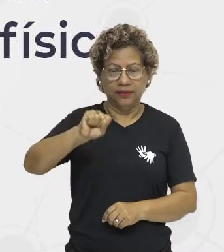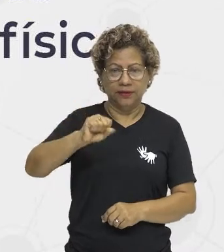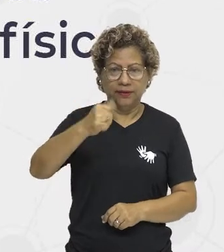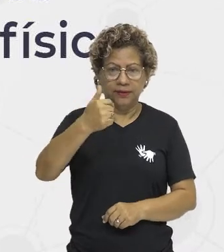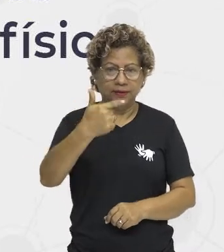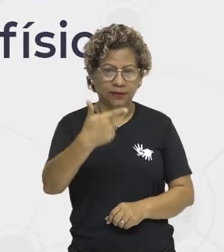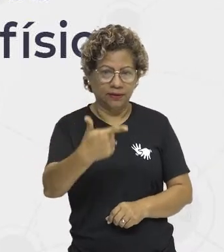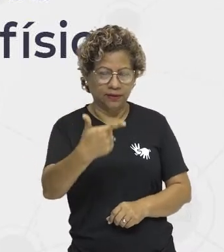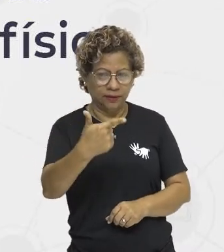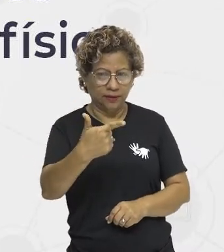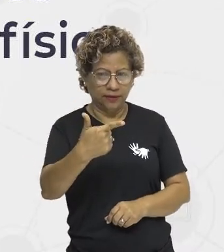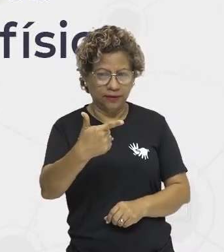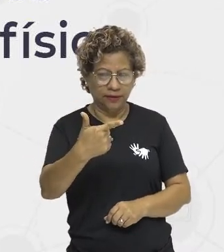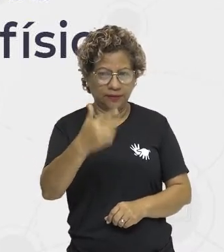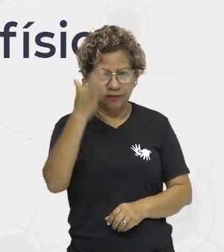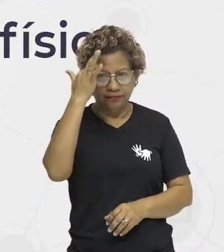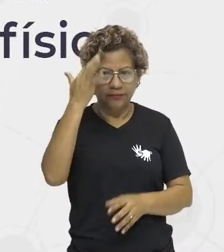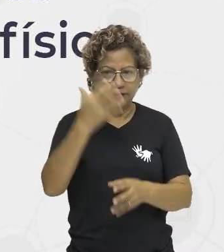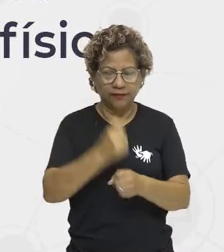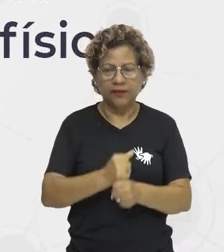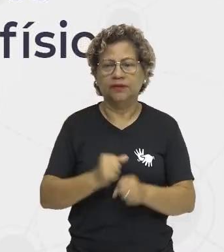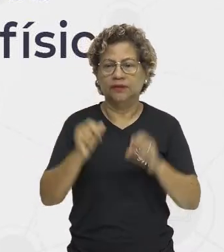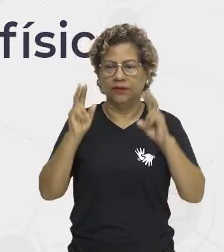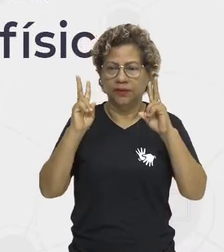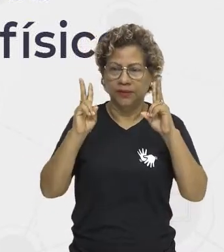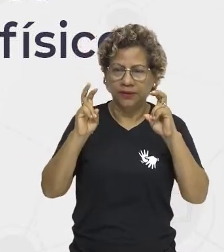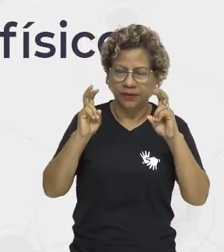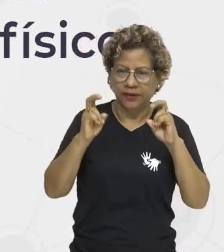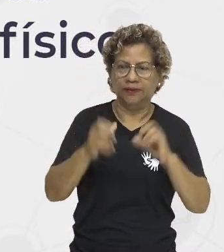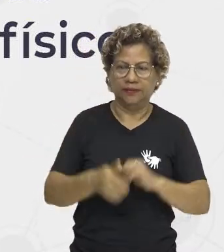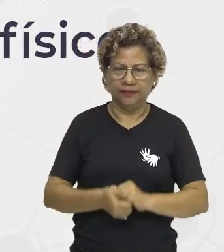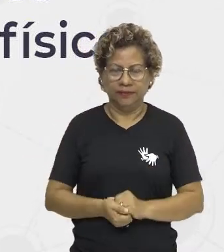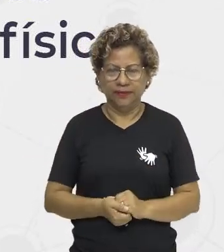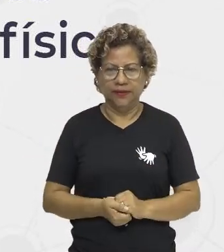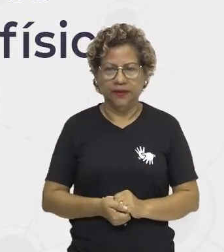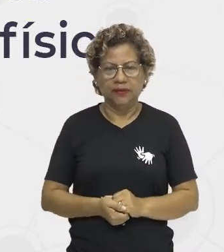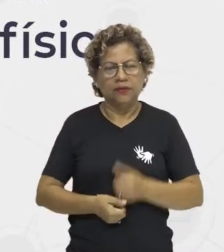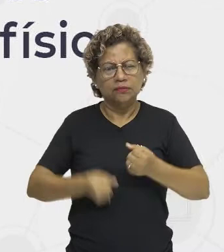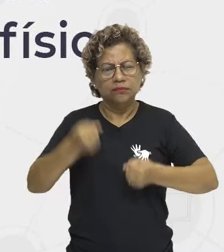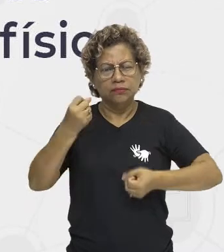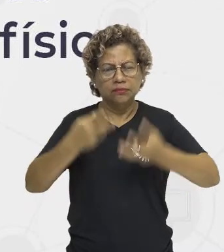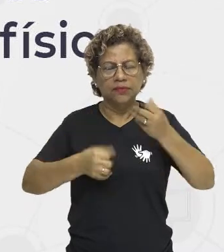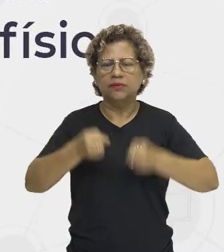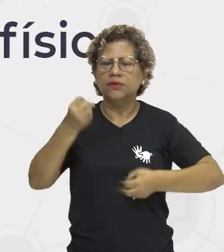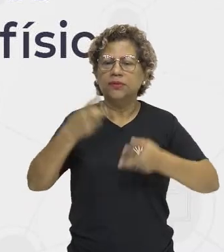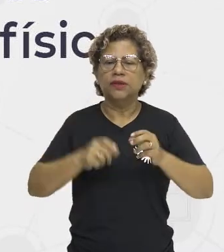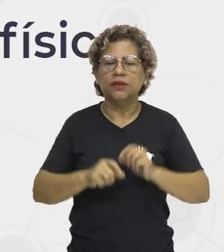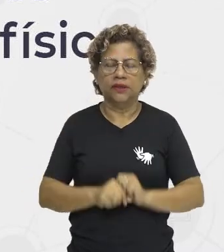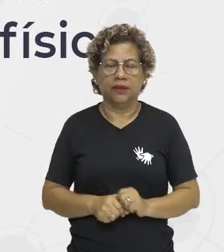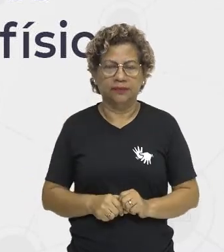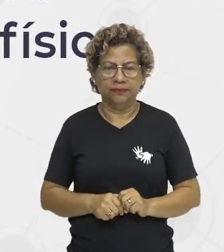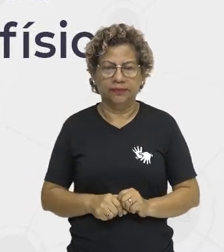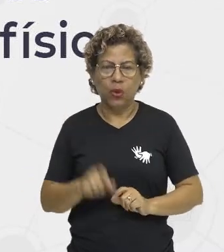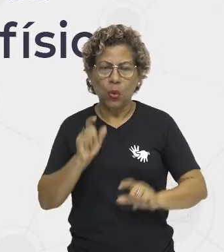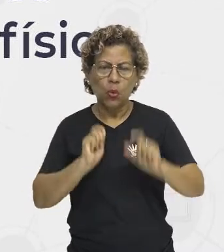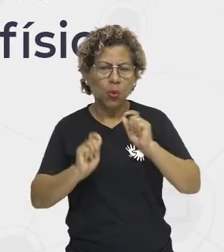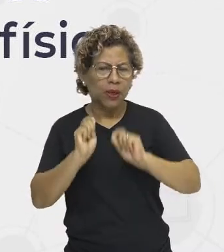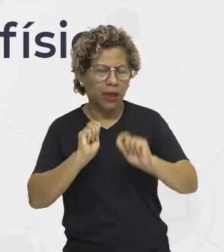182, Física, o assunto de hoje, nós vamos continuar falando sobre